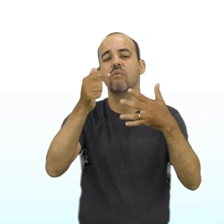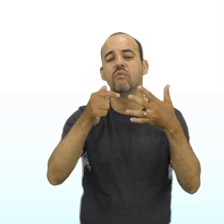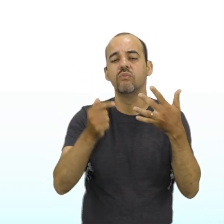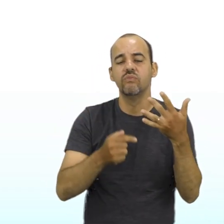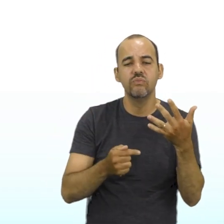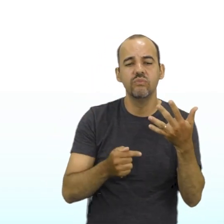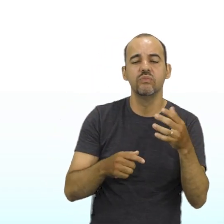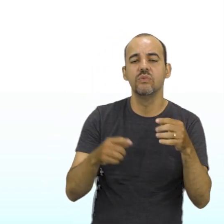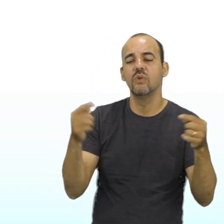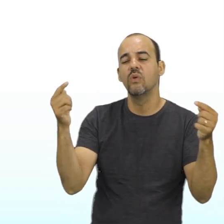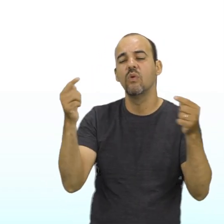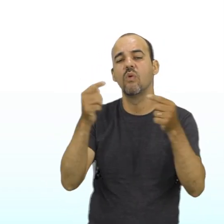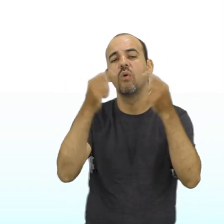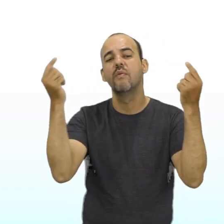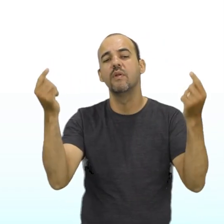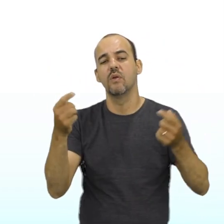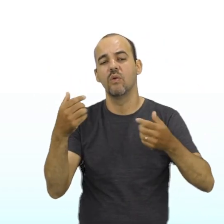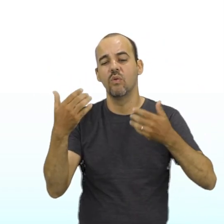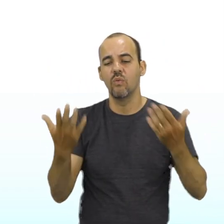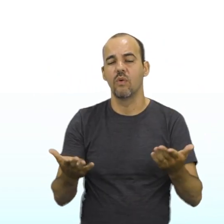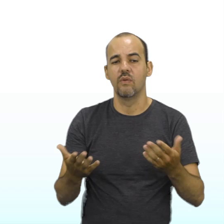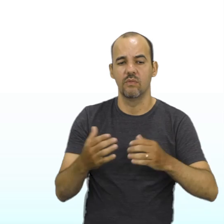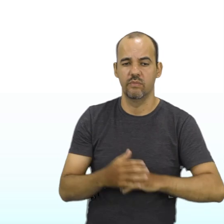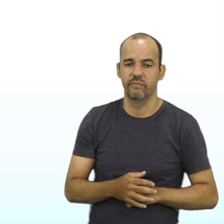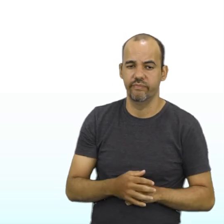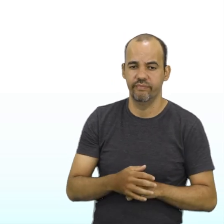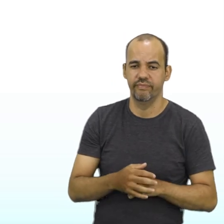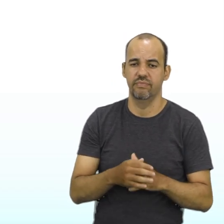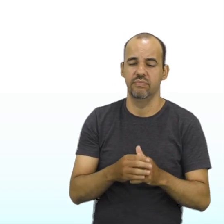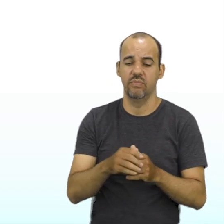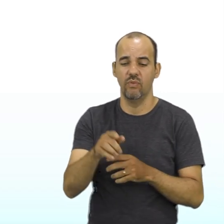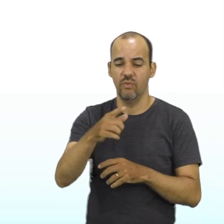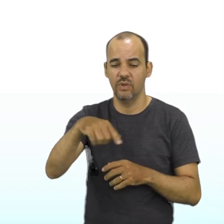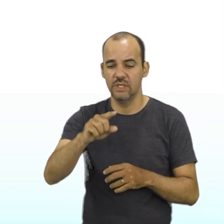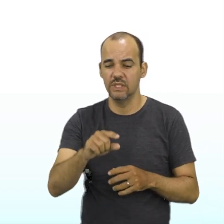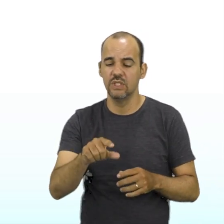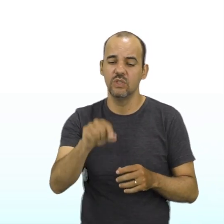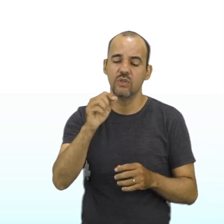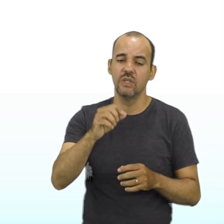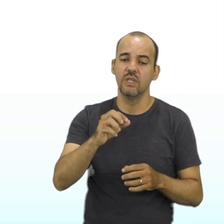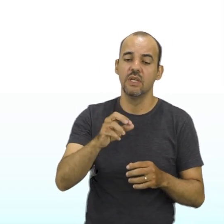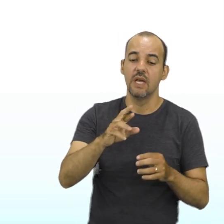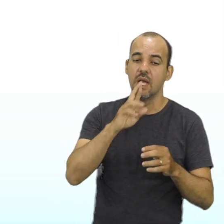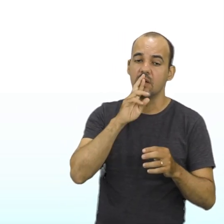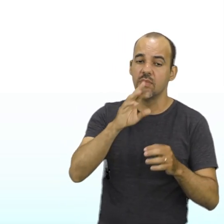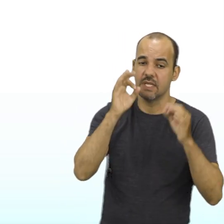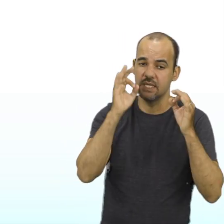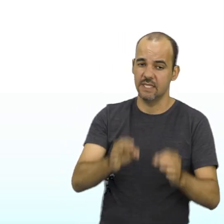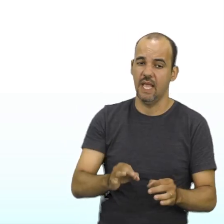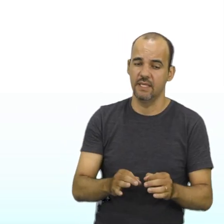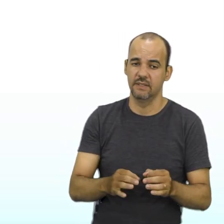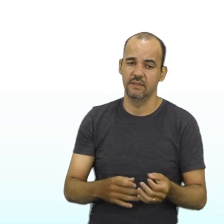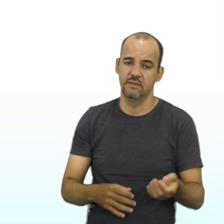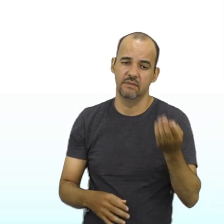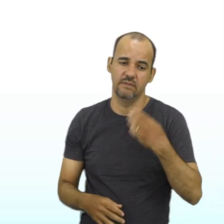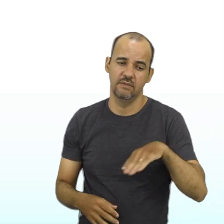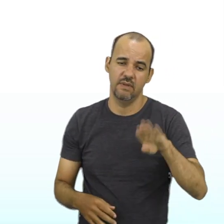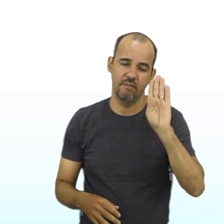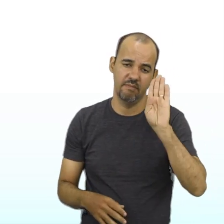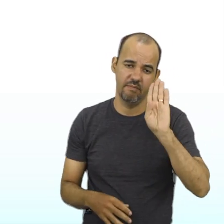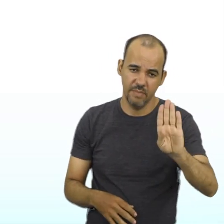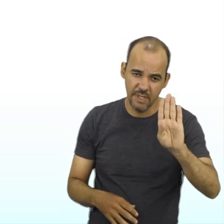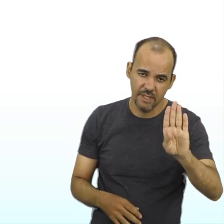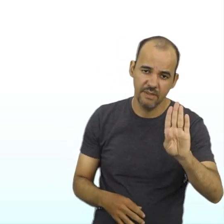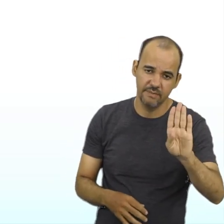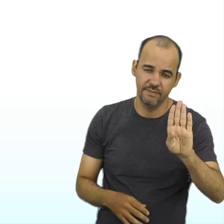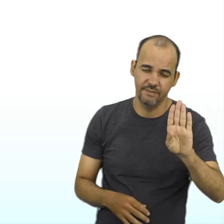vocês grifem, sinalizem de alguma forma o que realmente a questão está pedindo. Resposta da questão 4, busca mascarar a verdade.